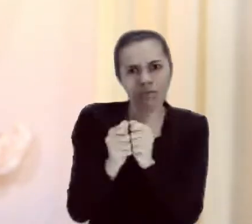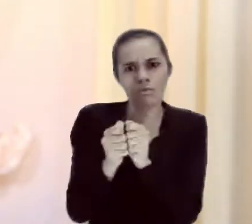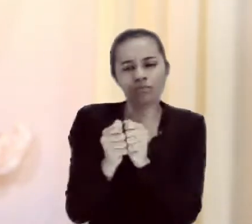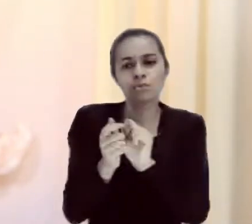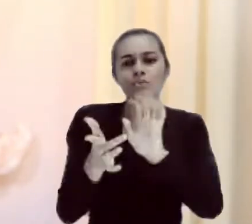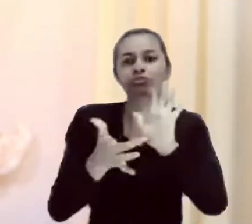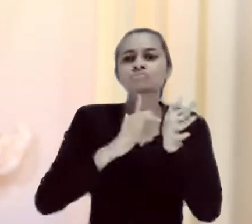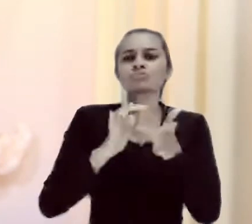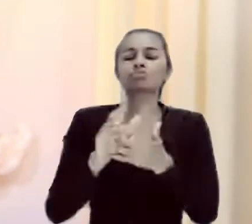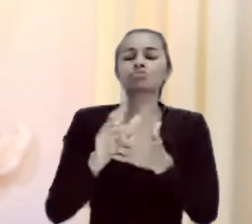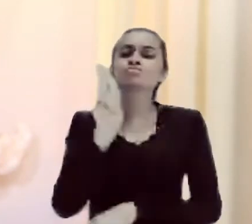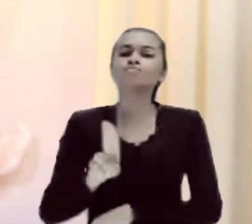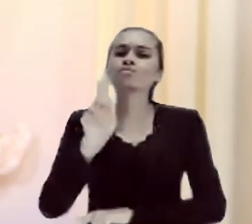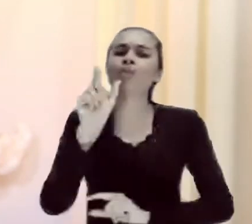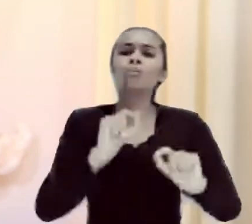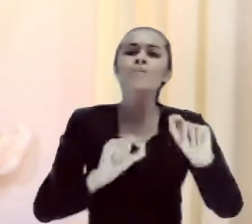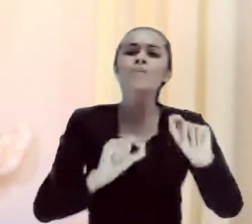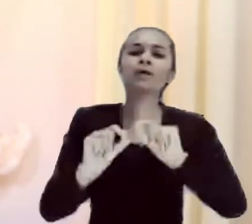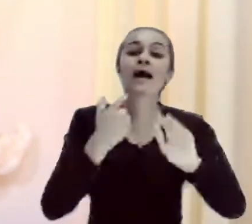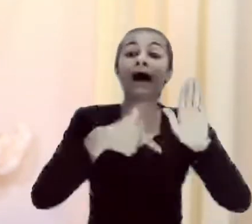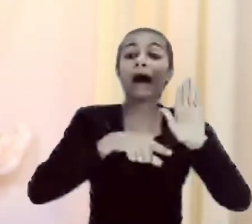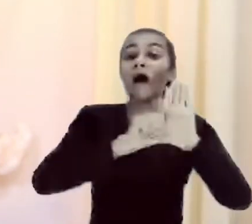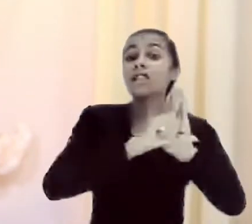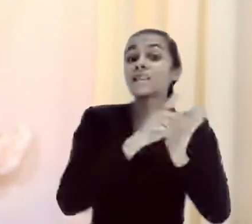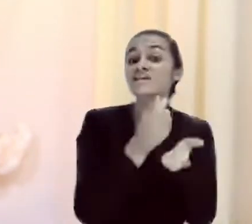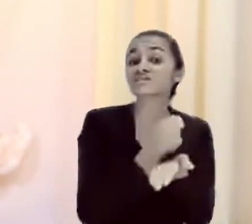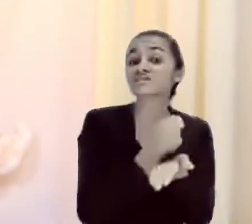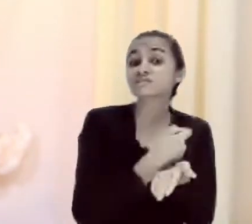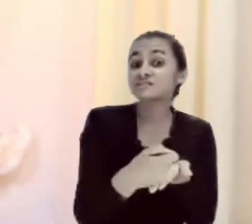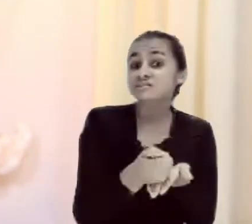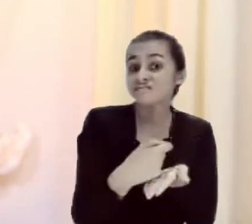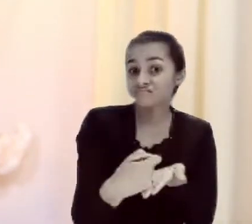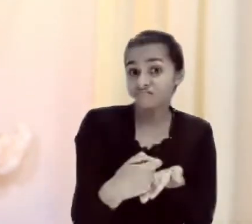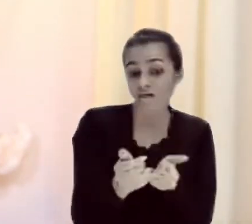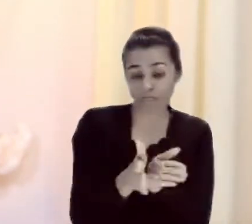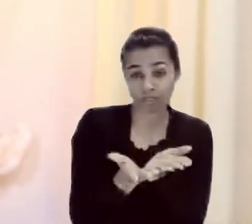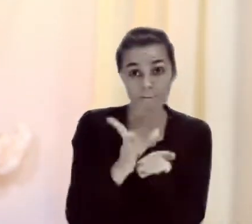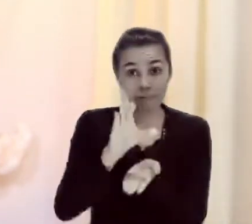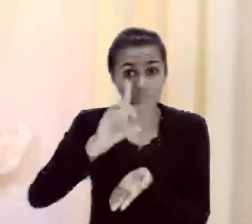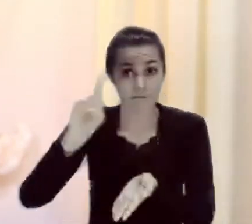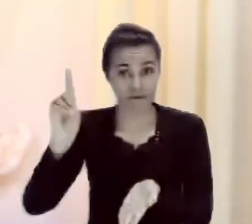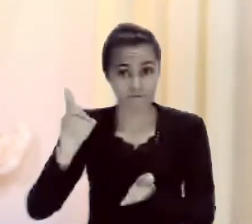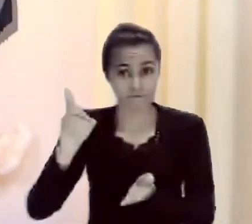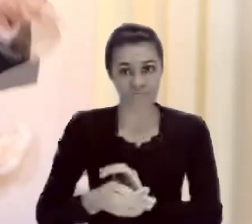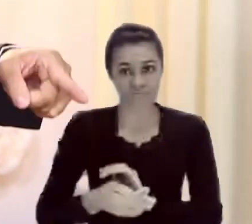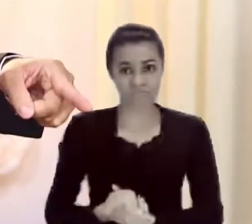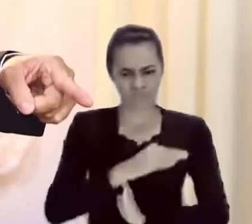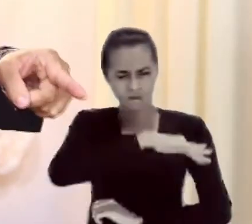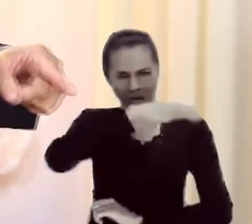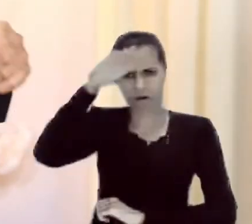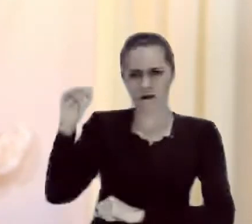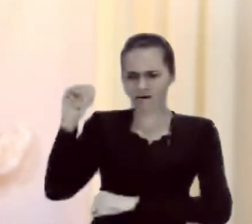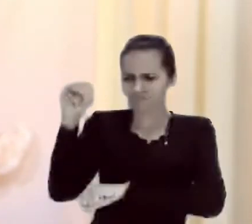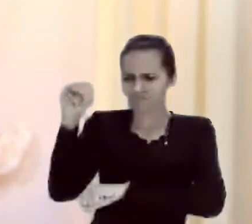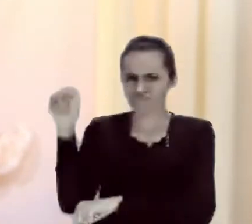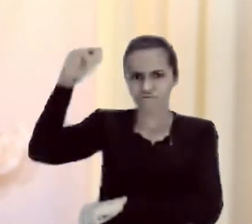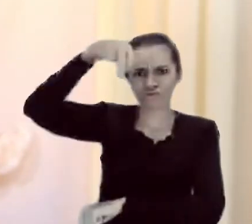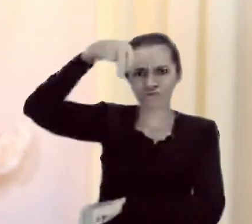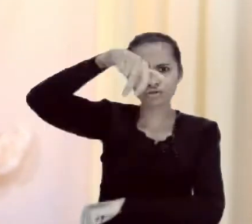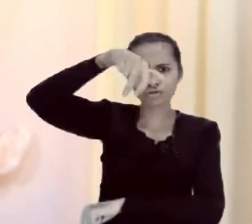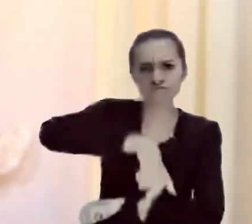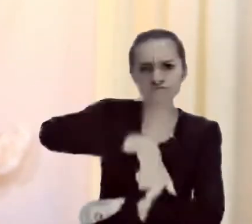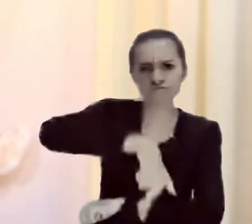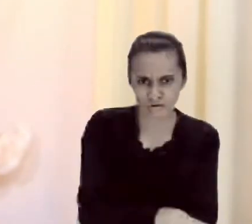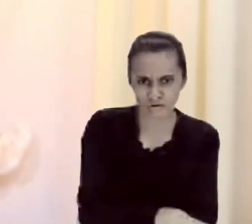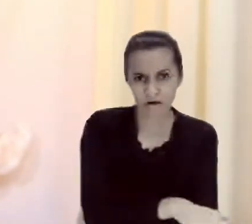escrita. Porque ele disse para Jesus: atira-te daqui para baixo. Porque está escrito, aos seus